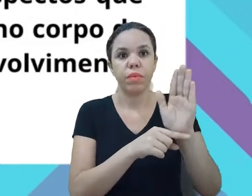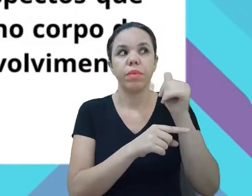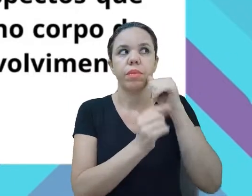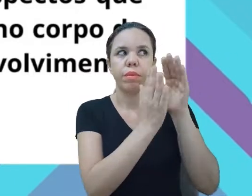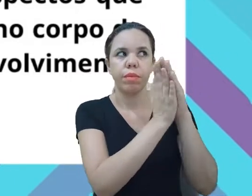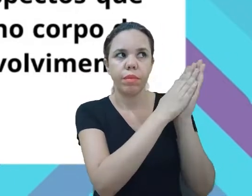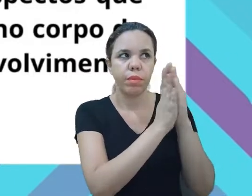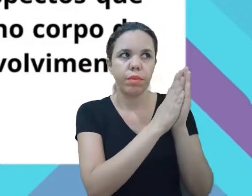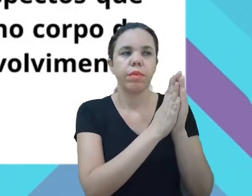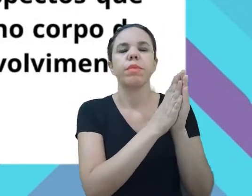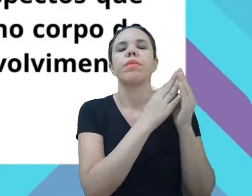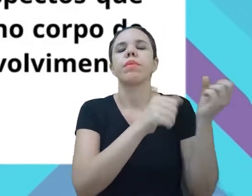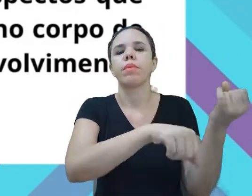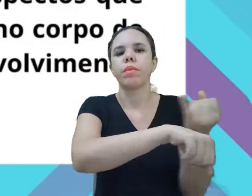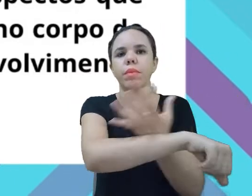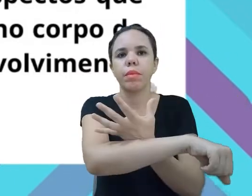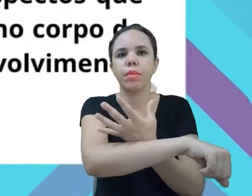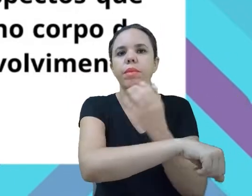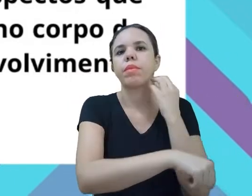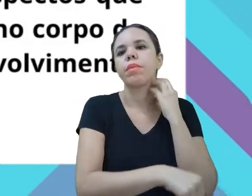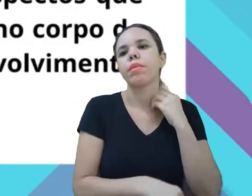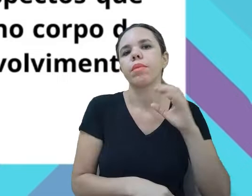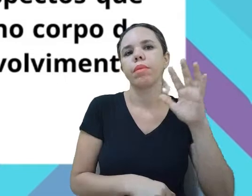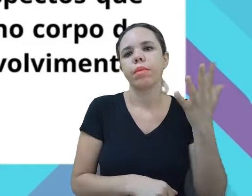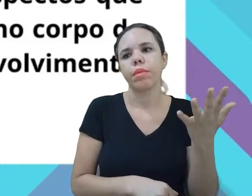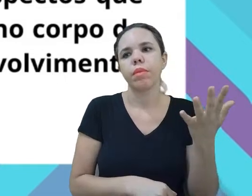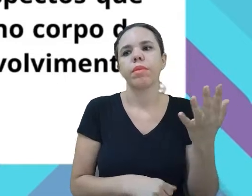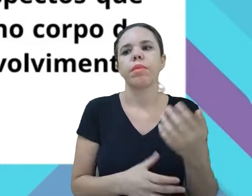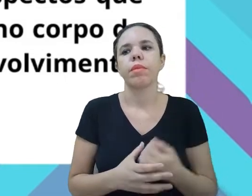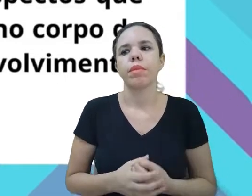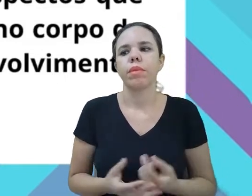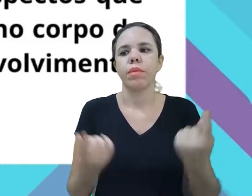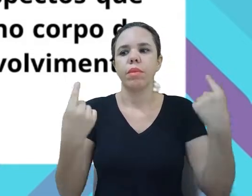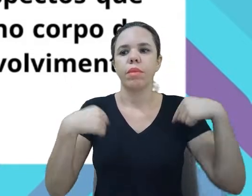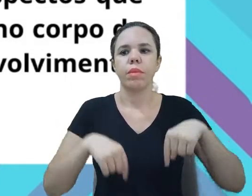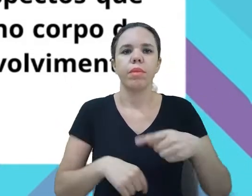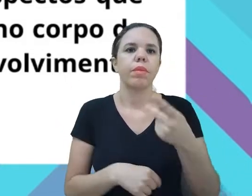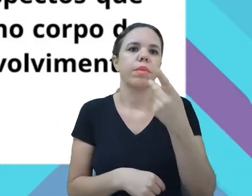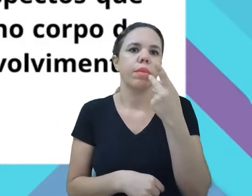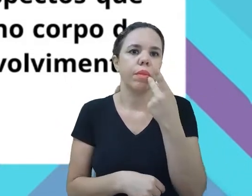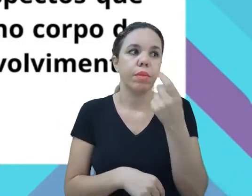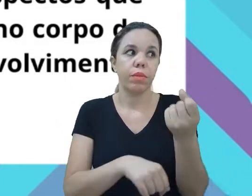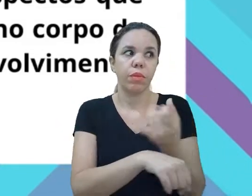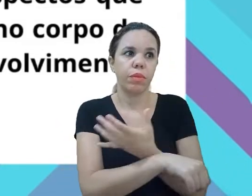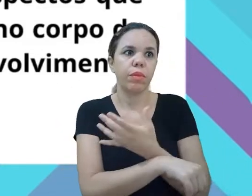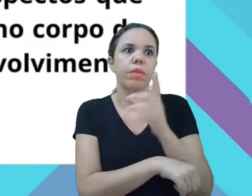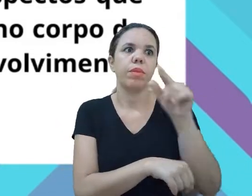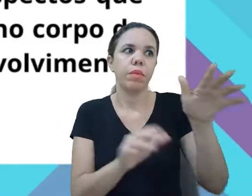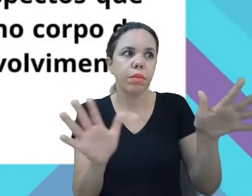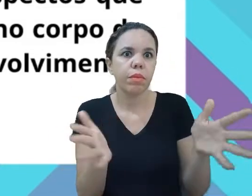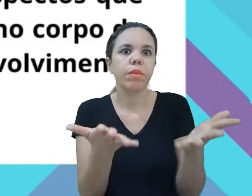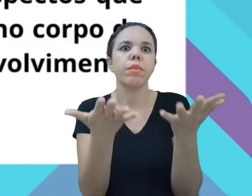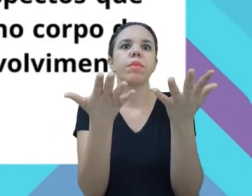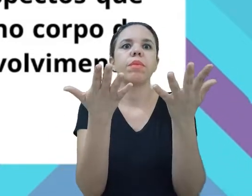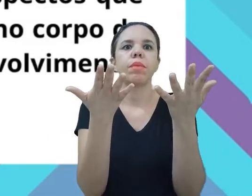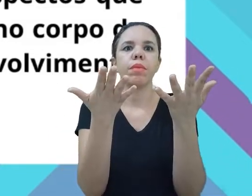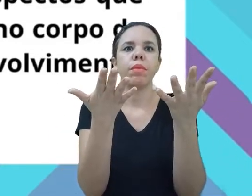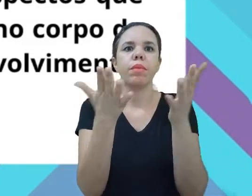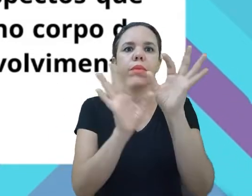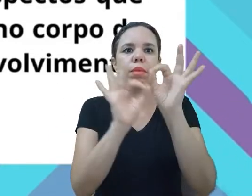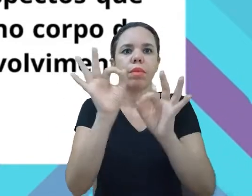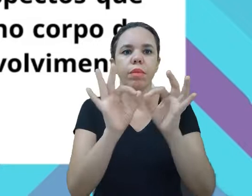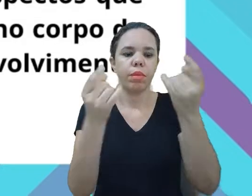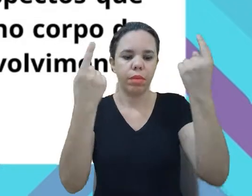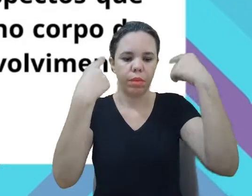caso do filme, tá? Onde essas emoções elas ocorrem. E do corpo eu falo que essas emoções elas